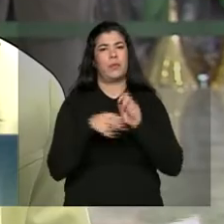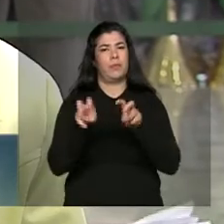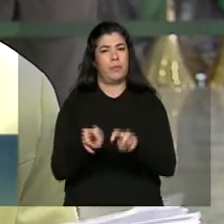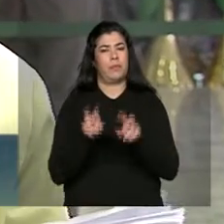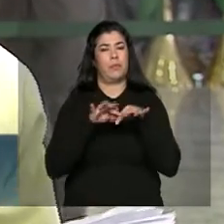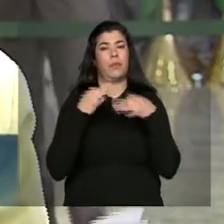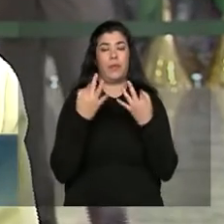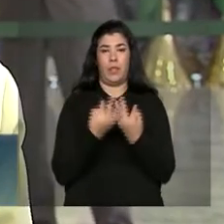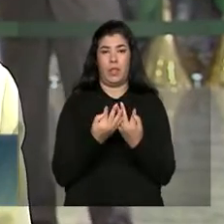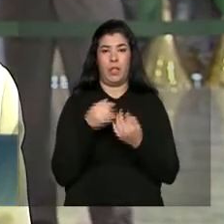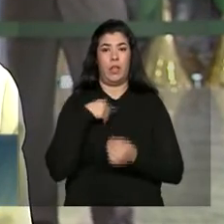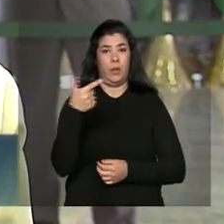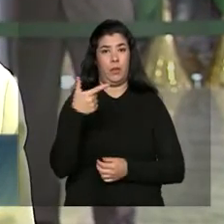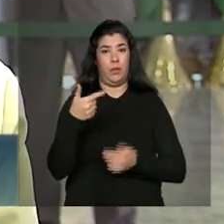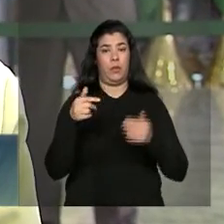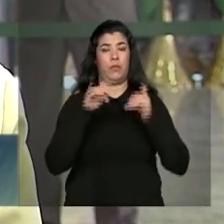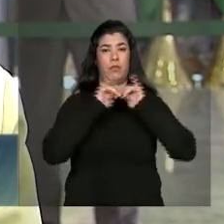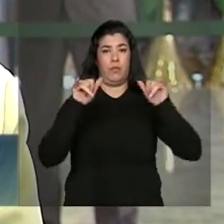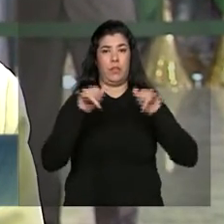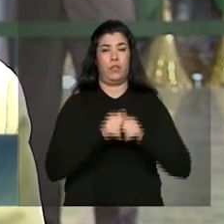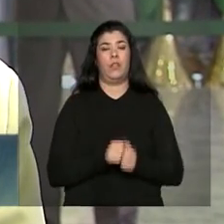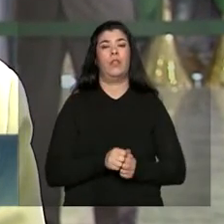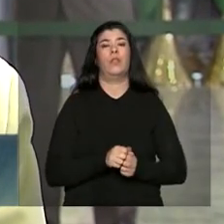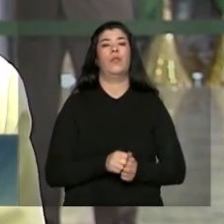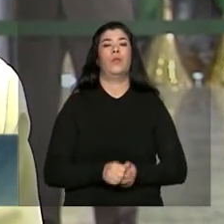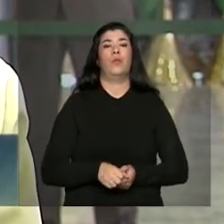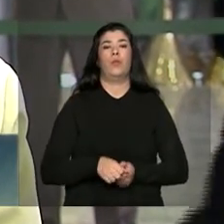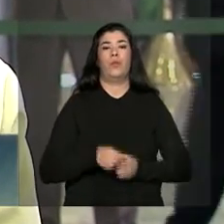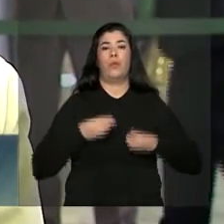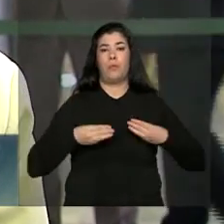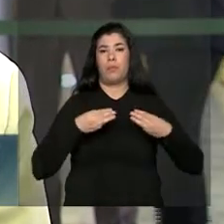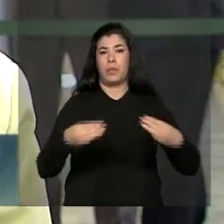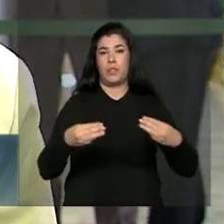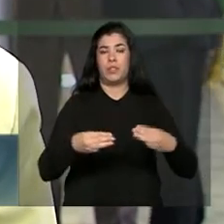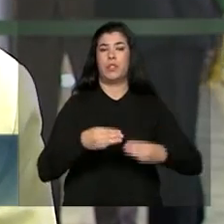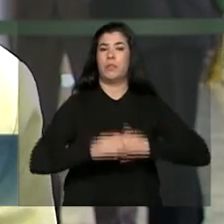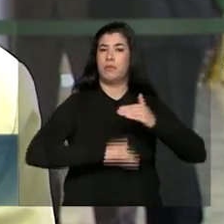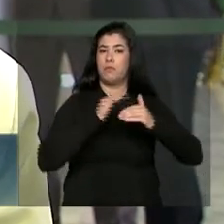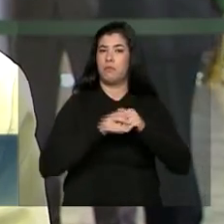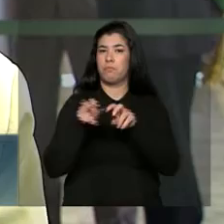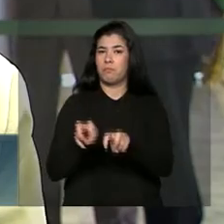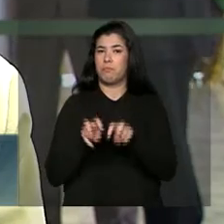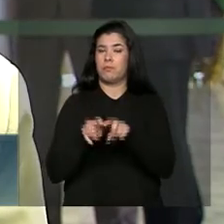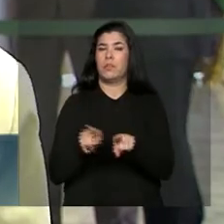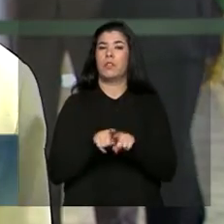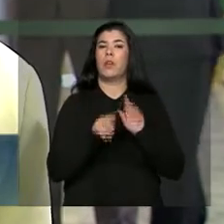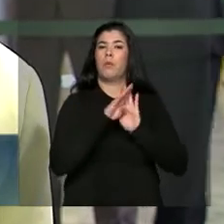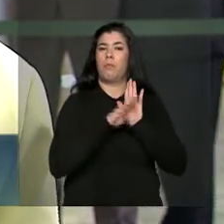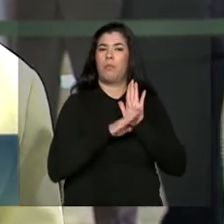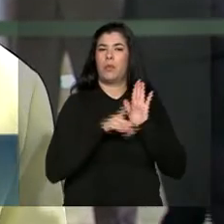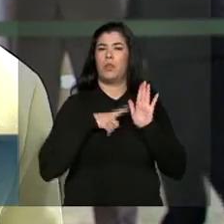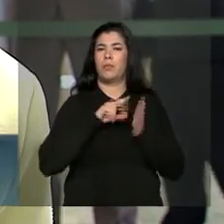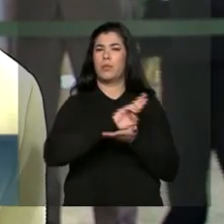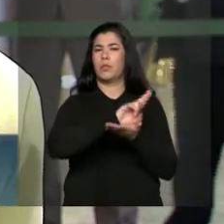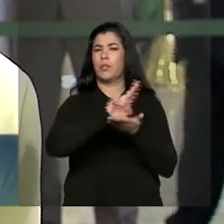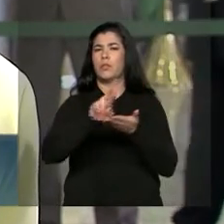familiar, segundo o Ministério do Desenvolvimento Agrário, o Pronaf já é utilizado por produtores de